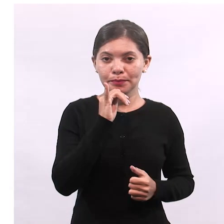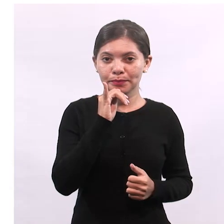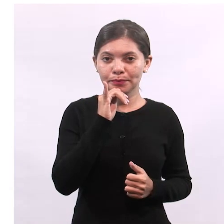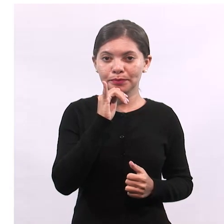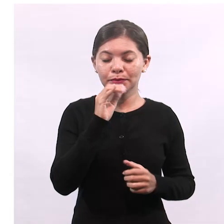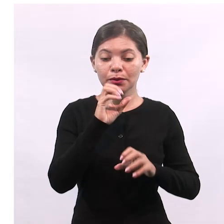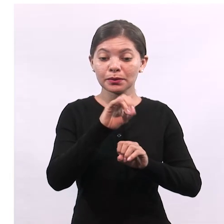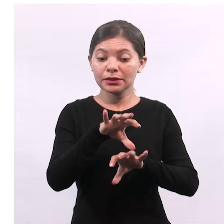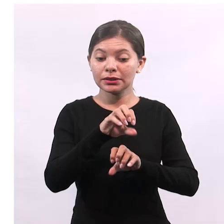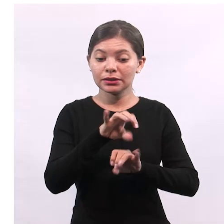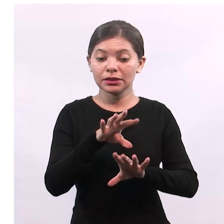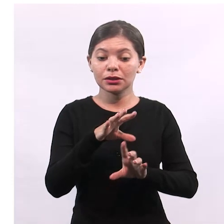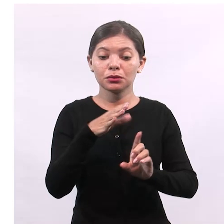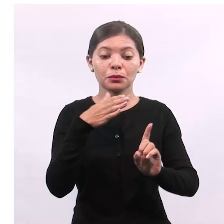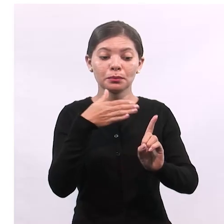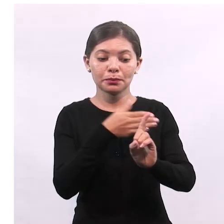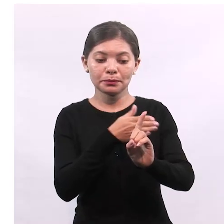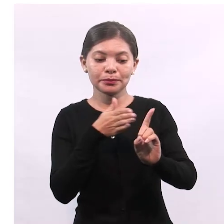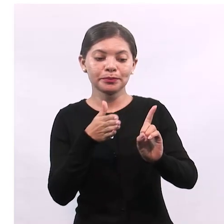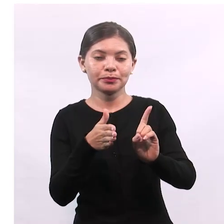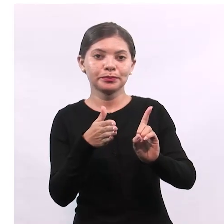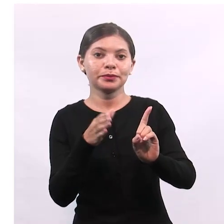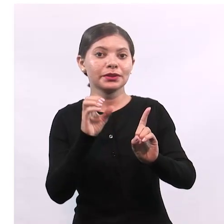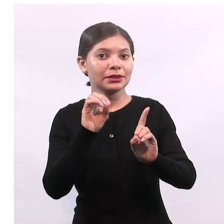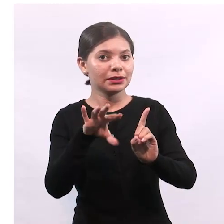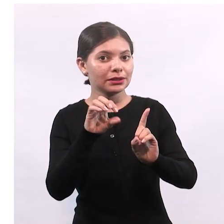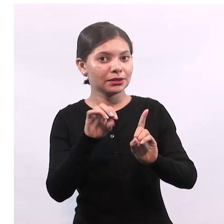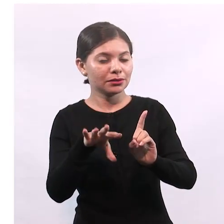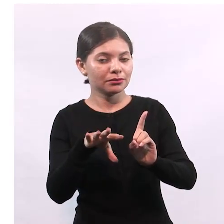ensino modalidades de ensino